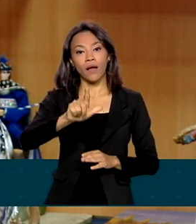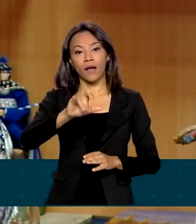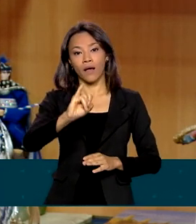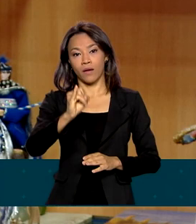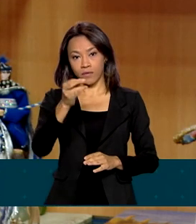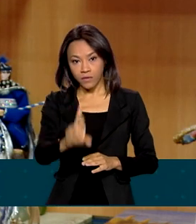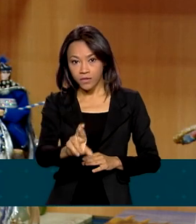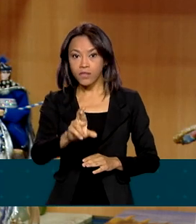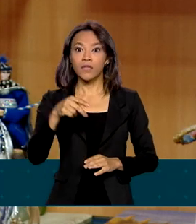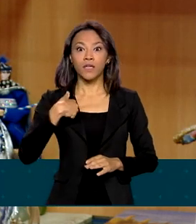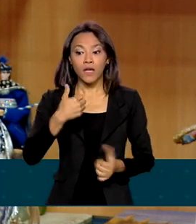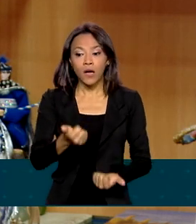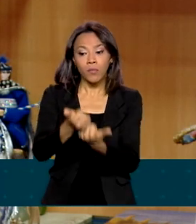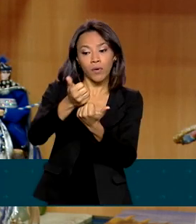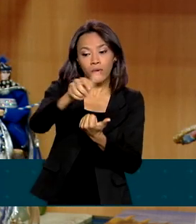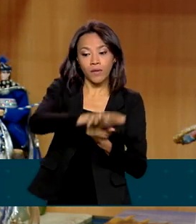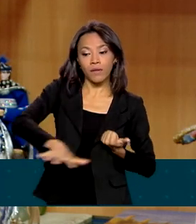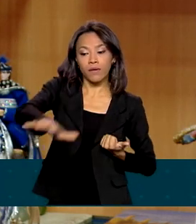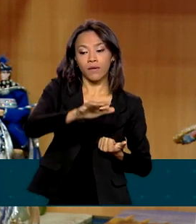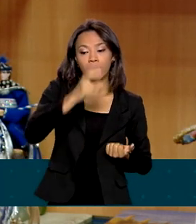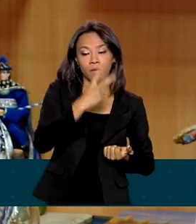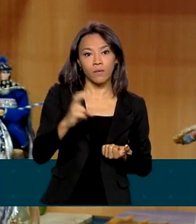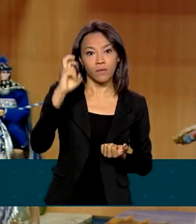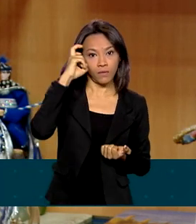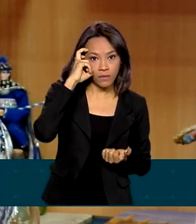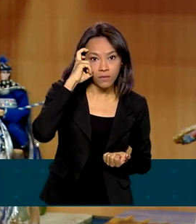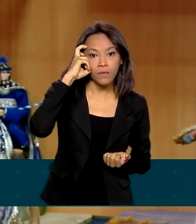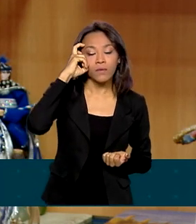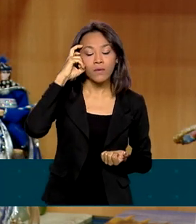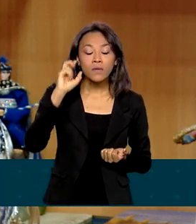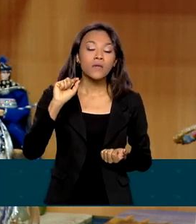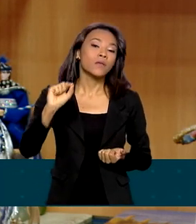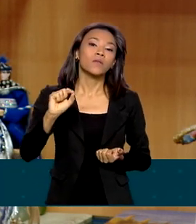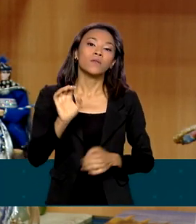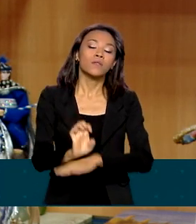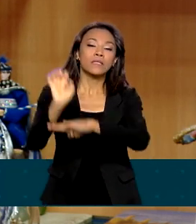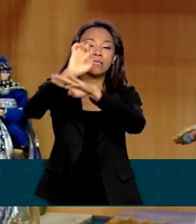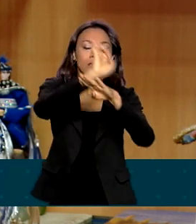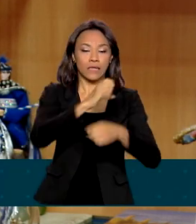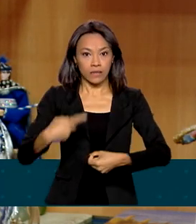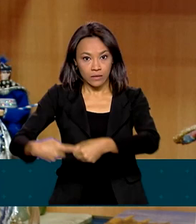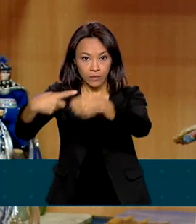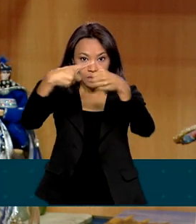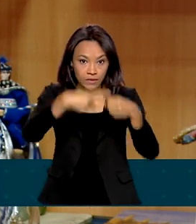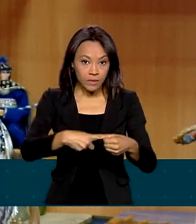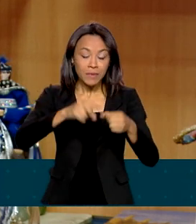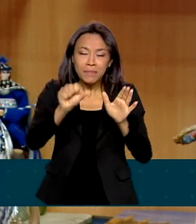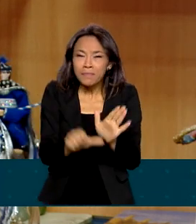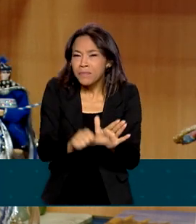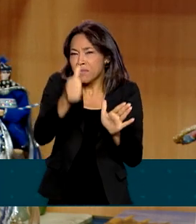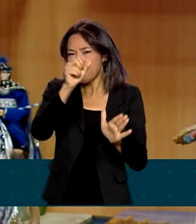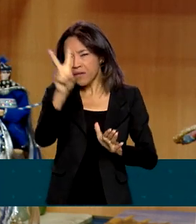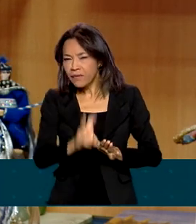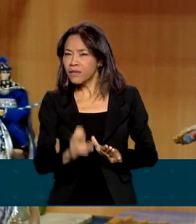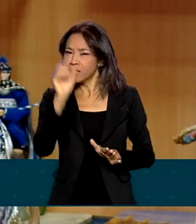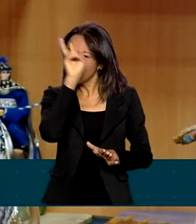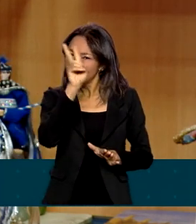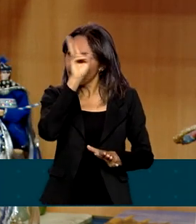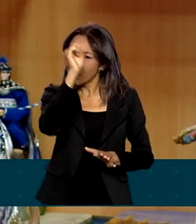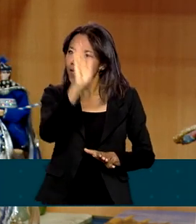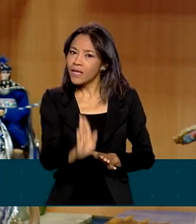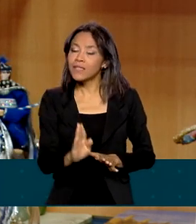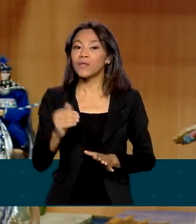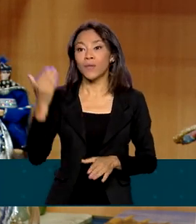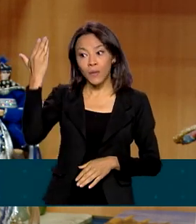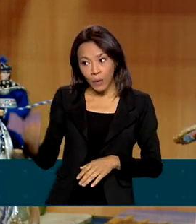contemplou toda a cultura do Brasil todo setor cultural através dos estados e municípios e pela primeira vez na história do Brasil